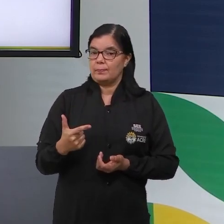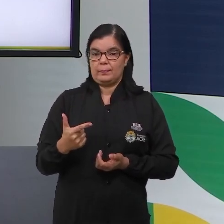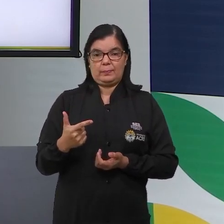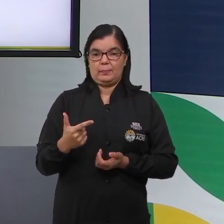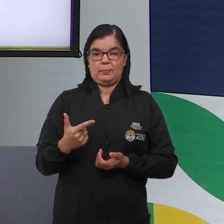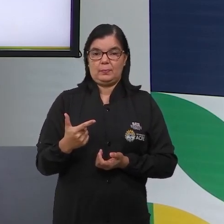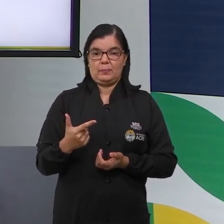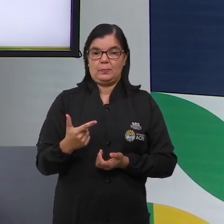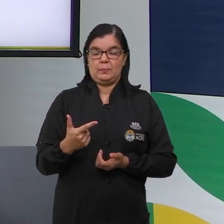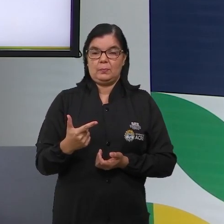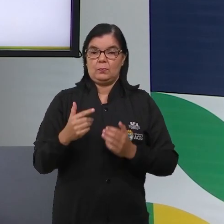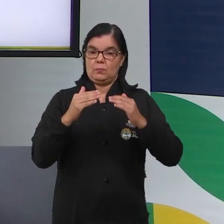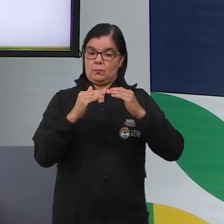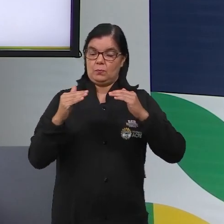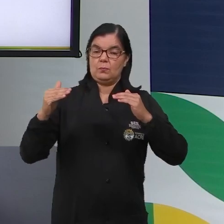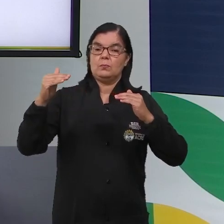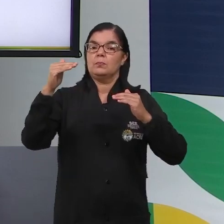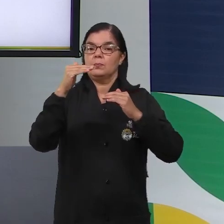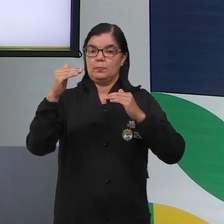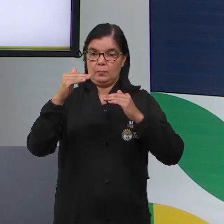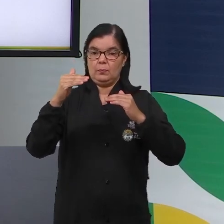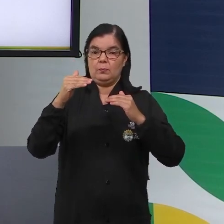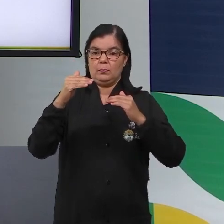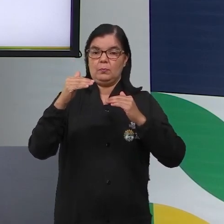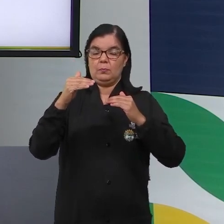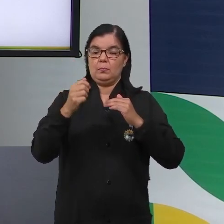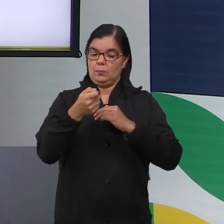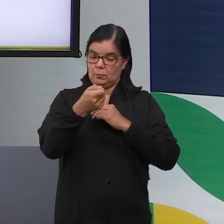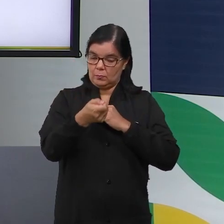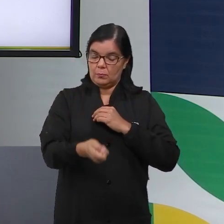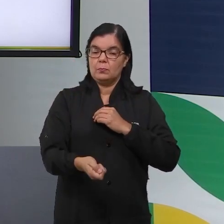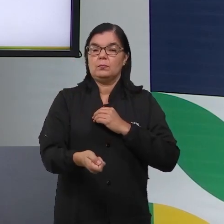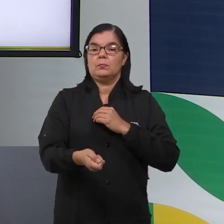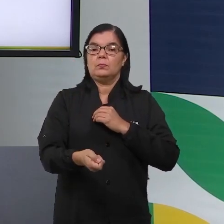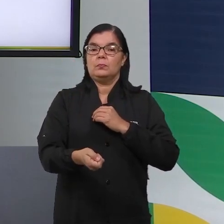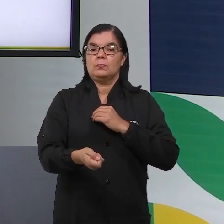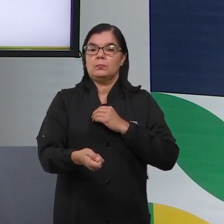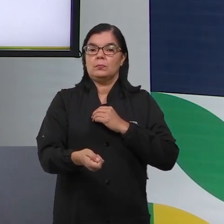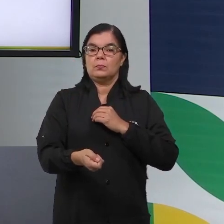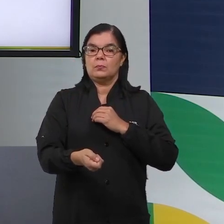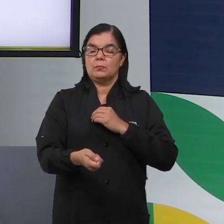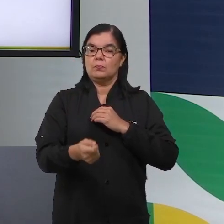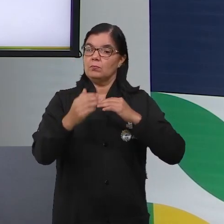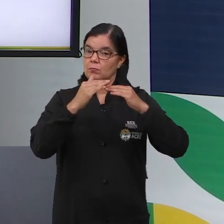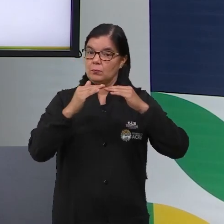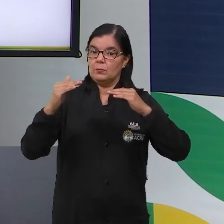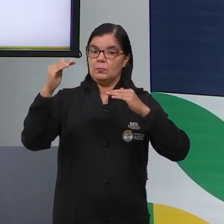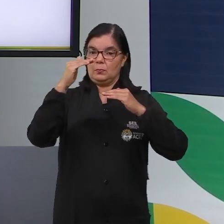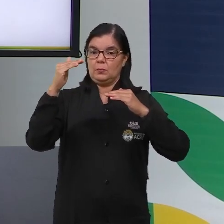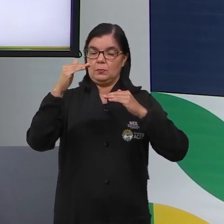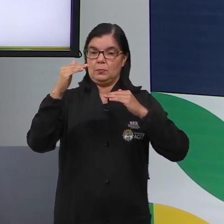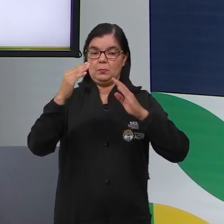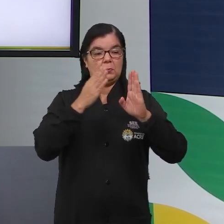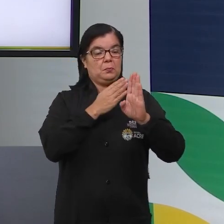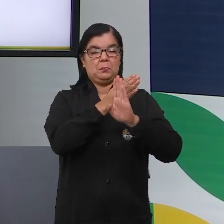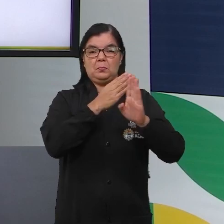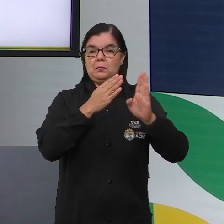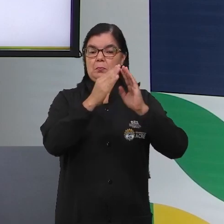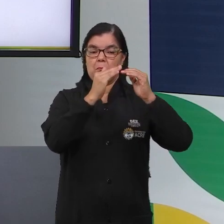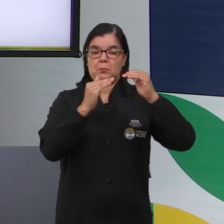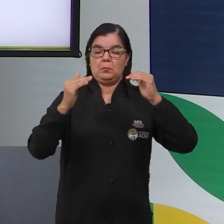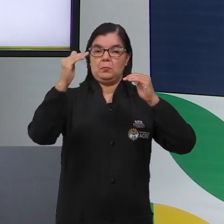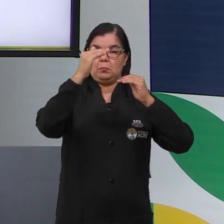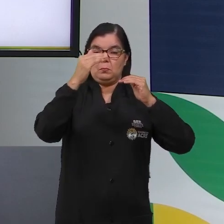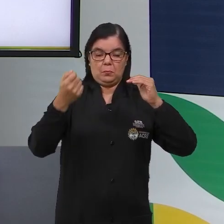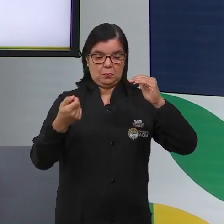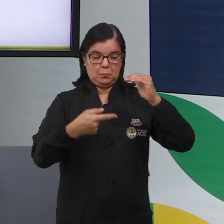essa sobreposição, essa imposição hierárquica, né, de tipo, essa modalidade é superior